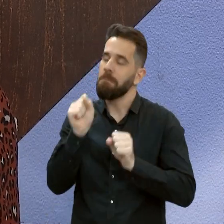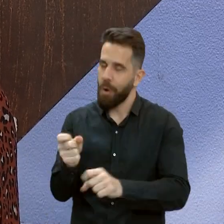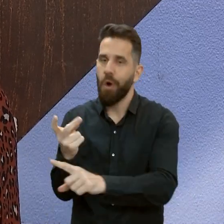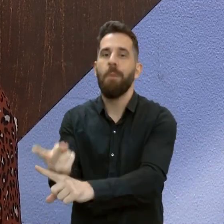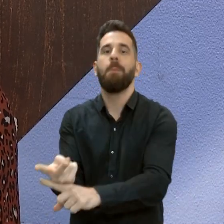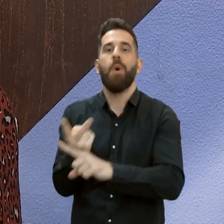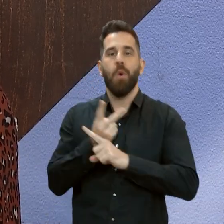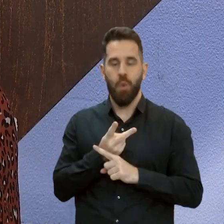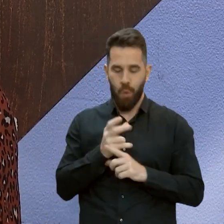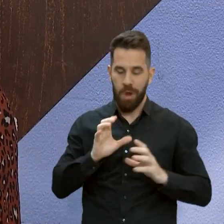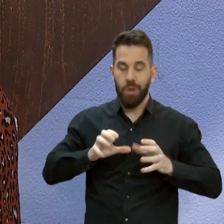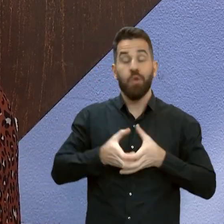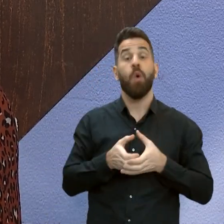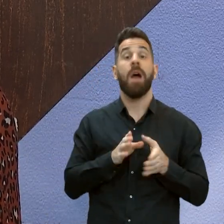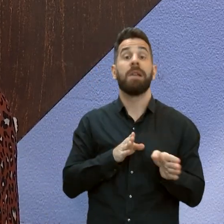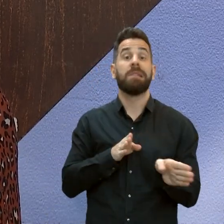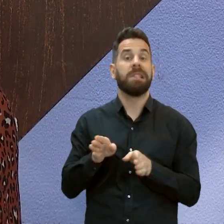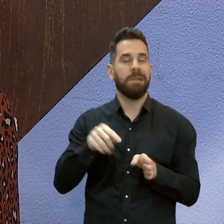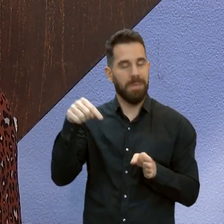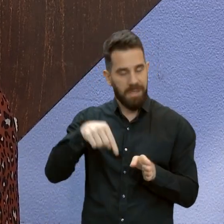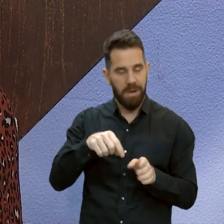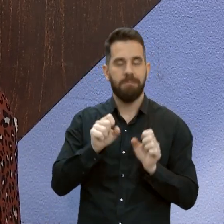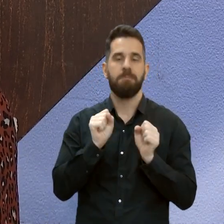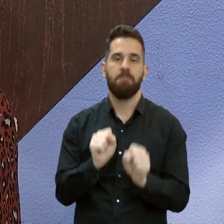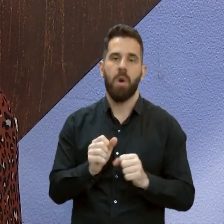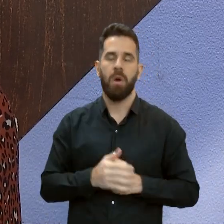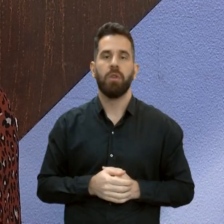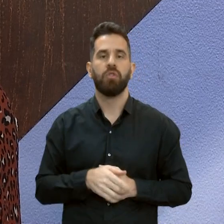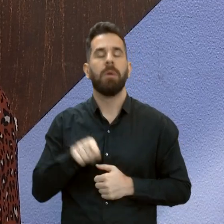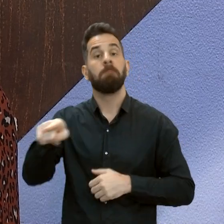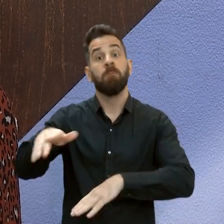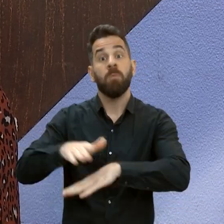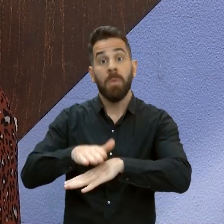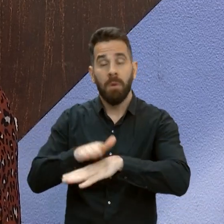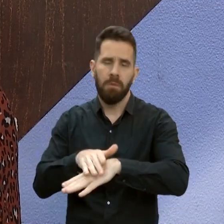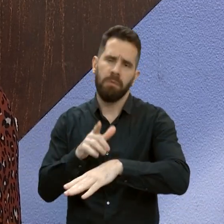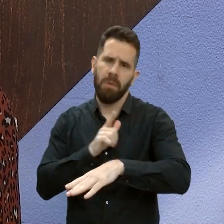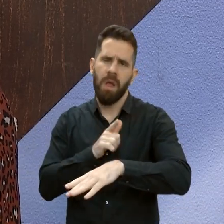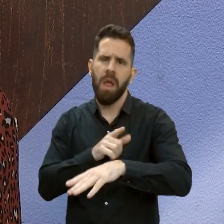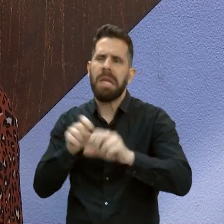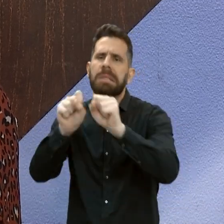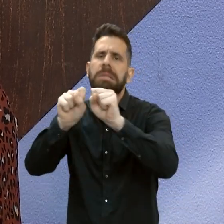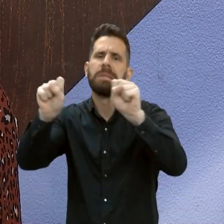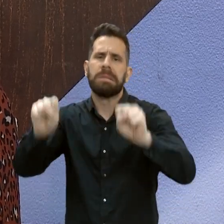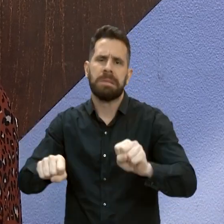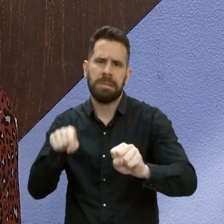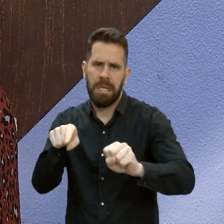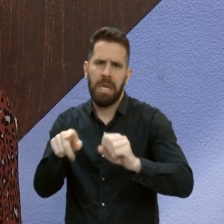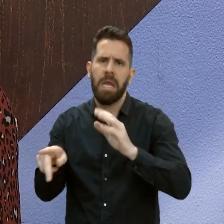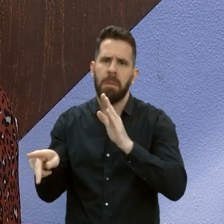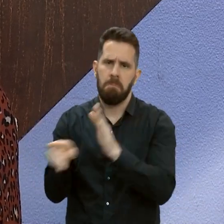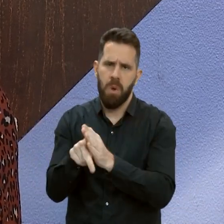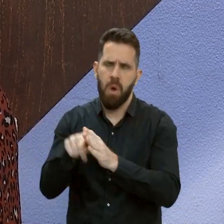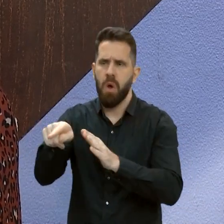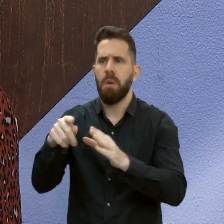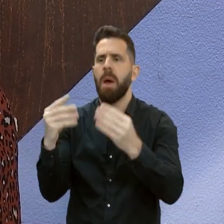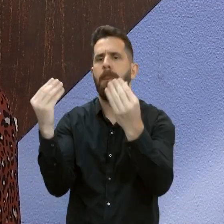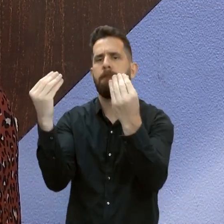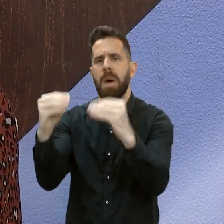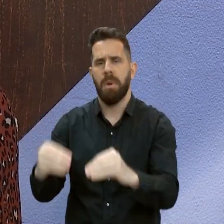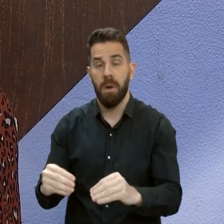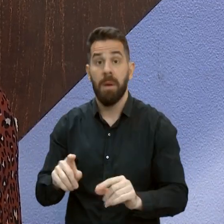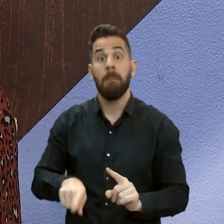No momento, então, que ele entra no sistema, ele pode fazer a solicitação. O coordenador de curso